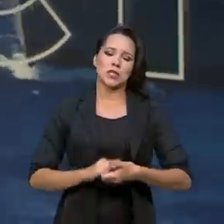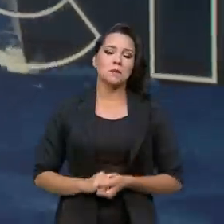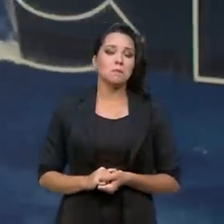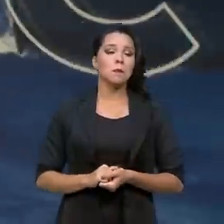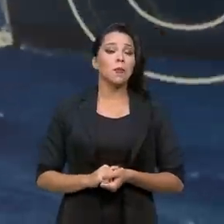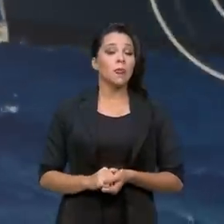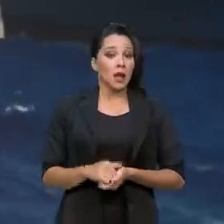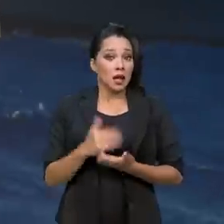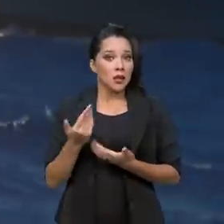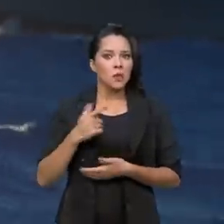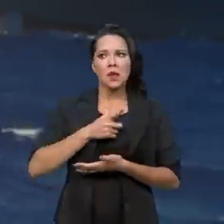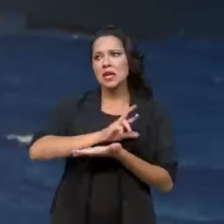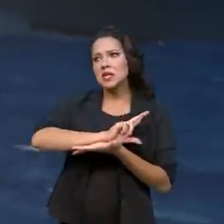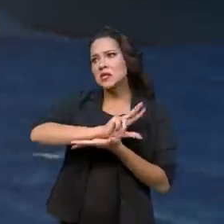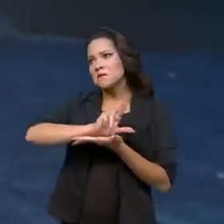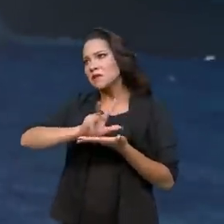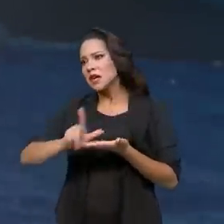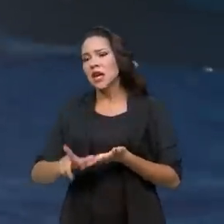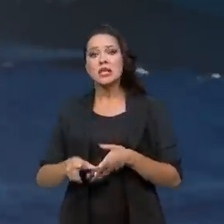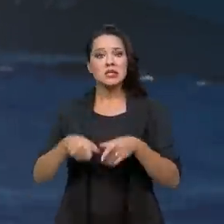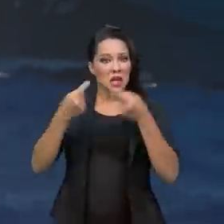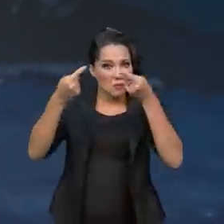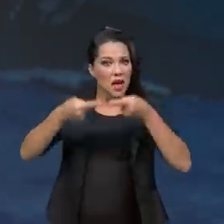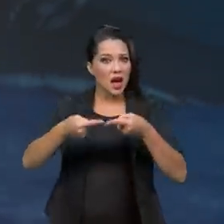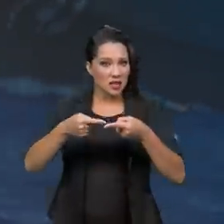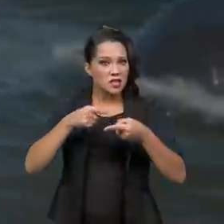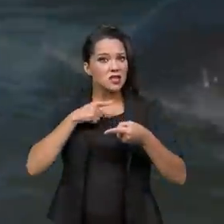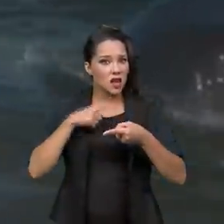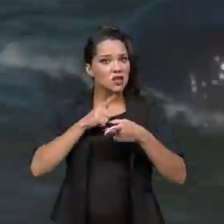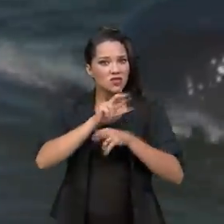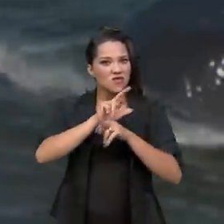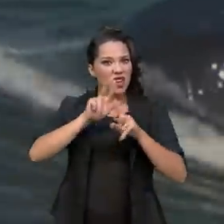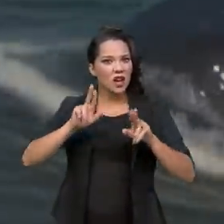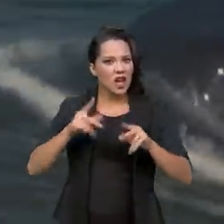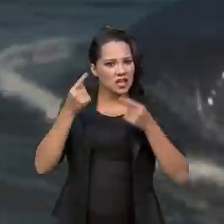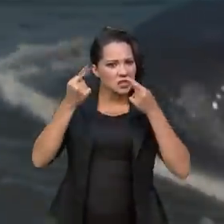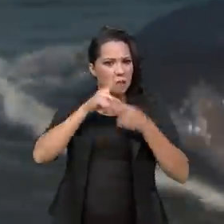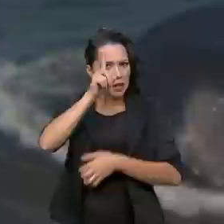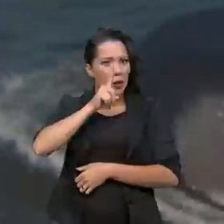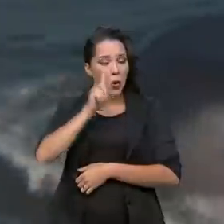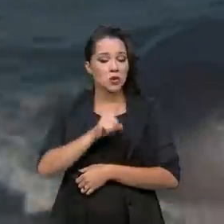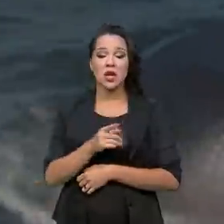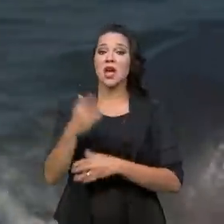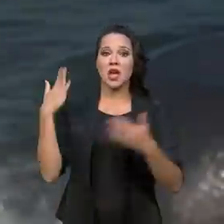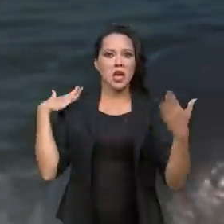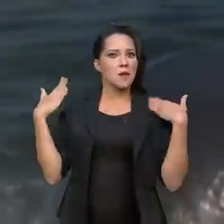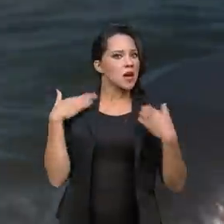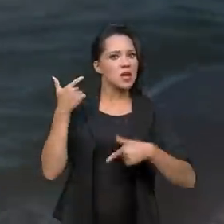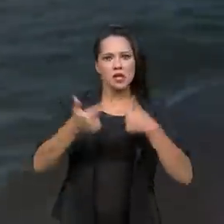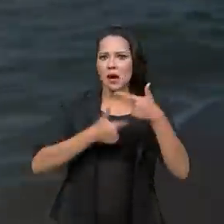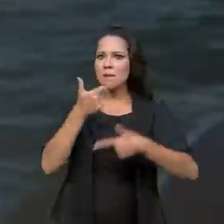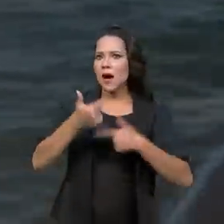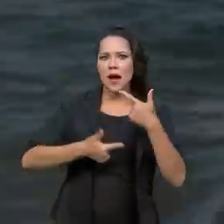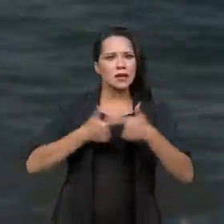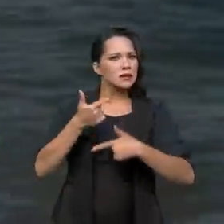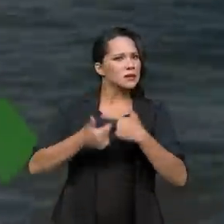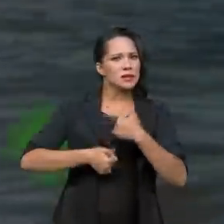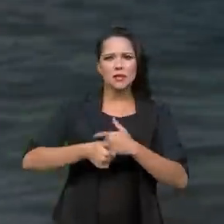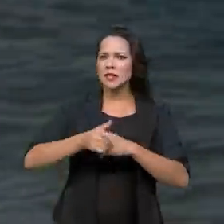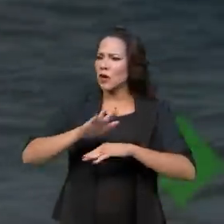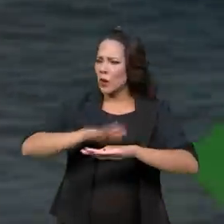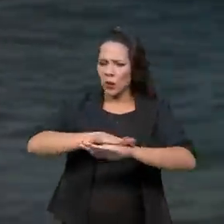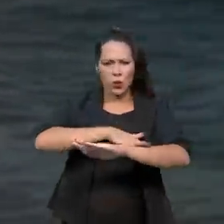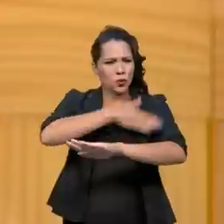existem efetivamente uma série de ameaças e a Marinha trabalha dia e noite, 24 horas por dia, 7 dias por